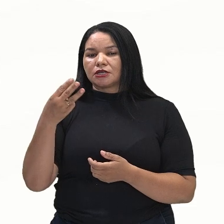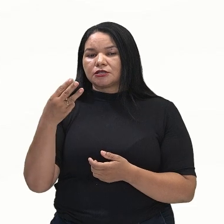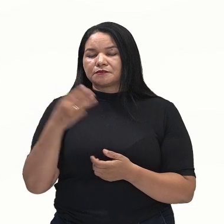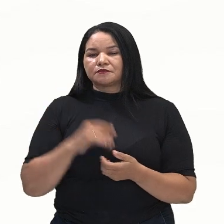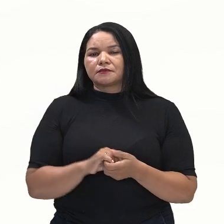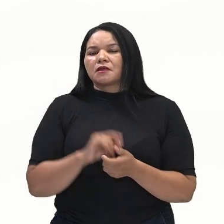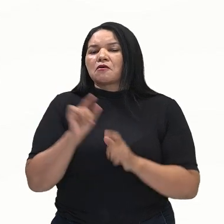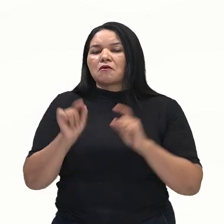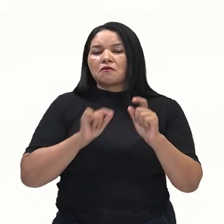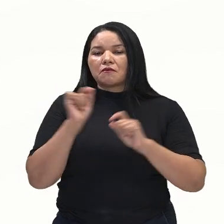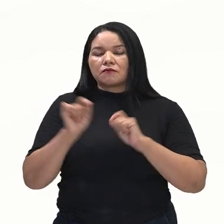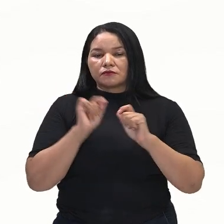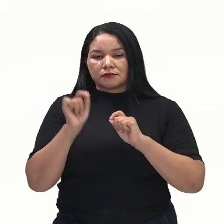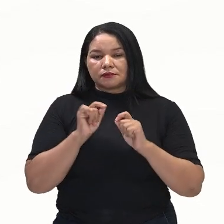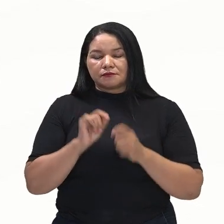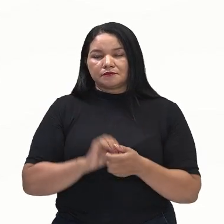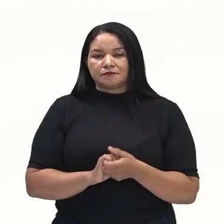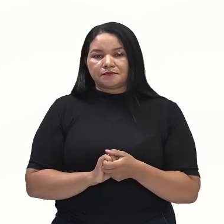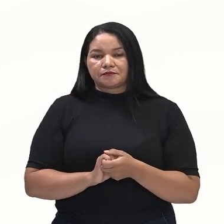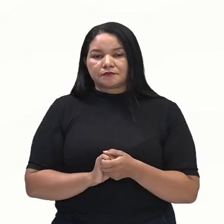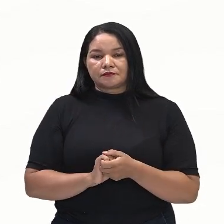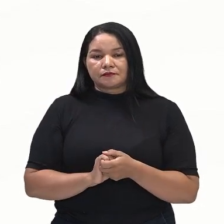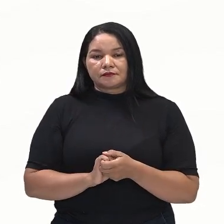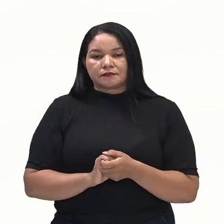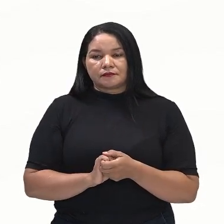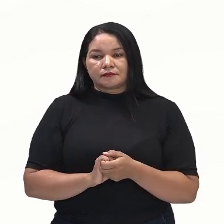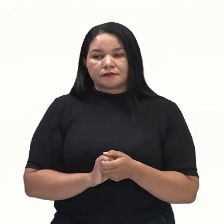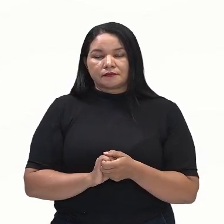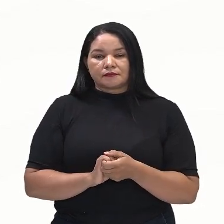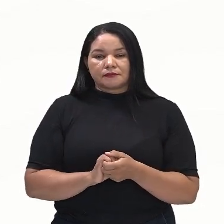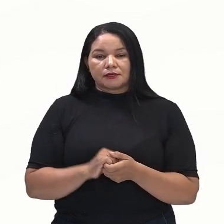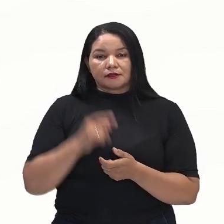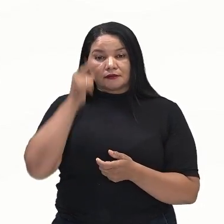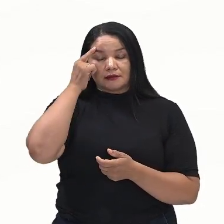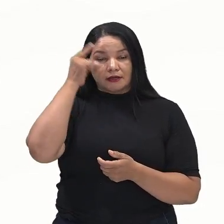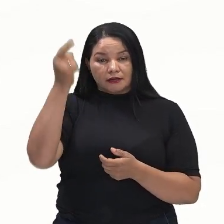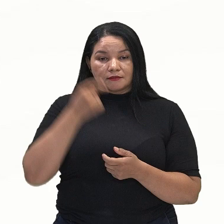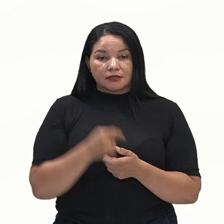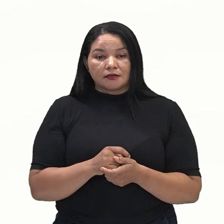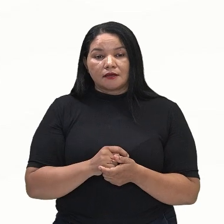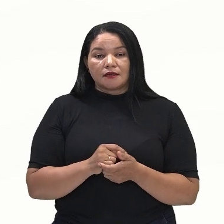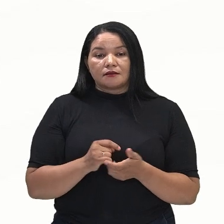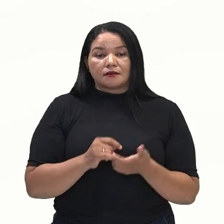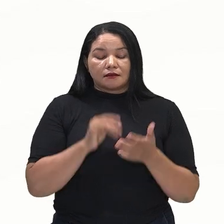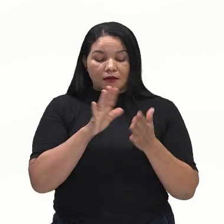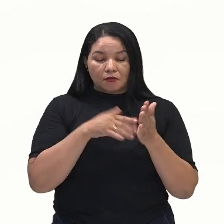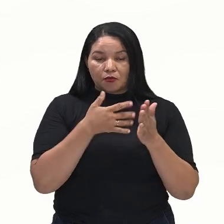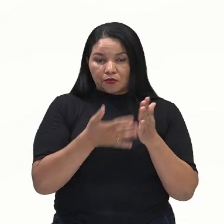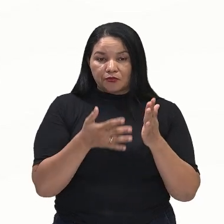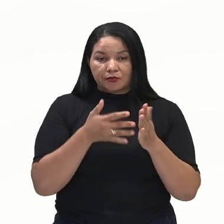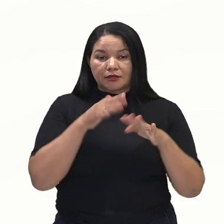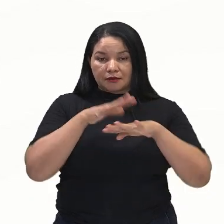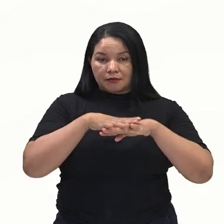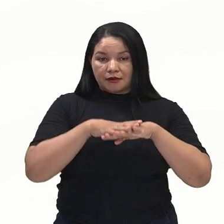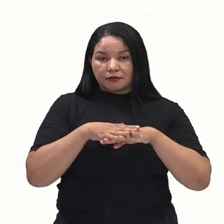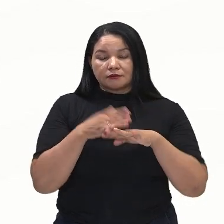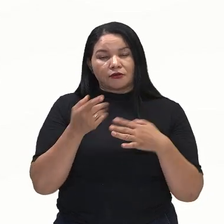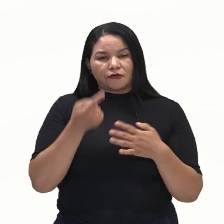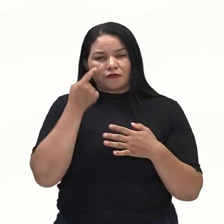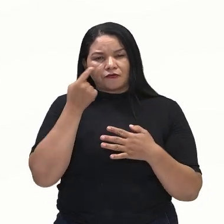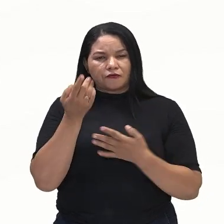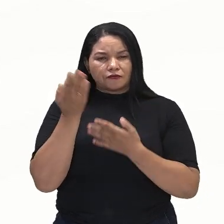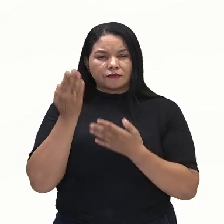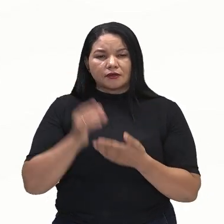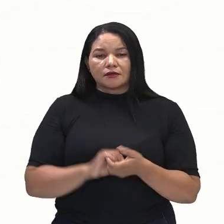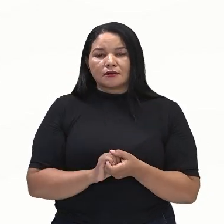de 3? Múltiplo é só você lembrar da tabuada, né? Como a gente estudava quando era criança. Ah, vamos ver a tabuada do